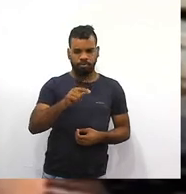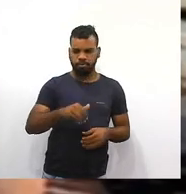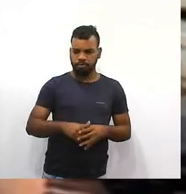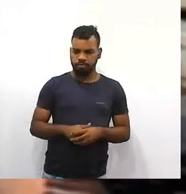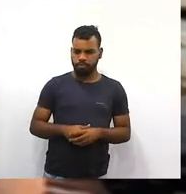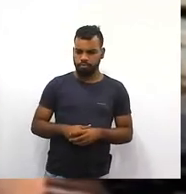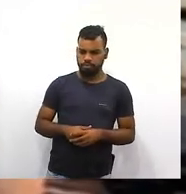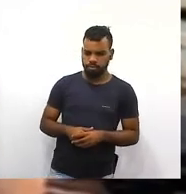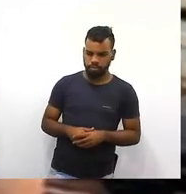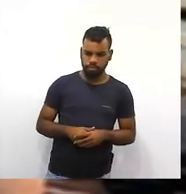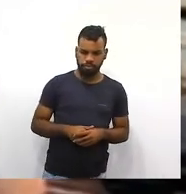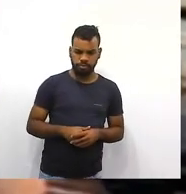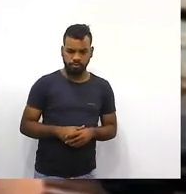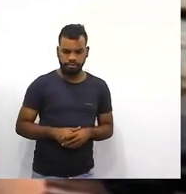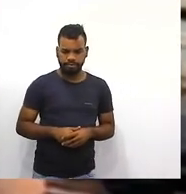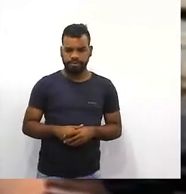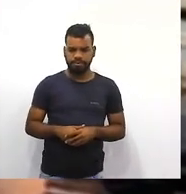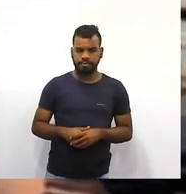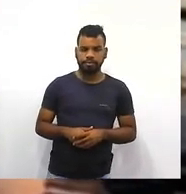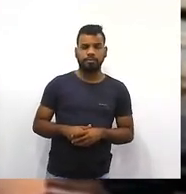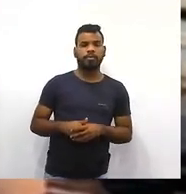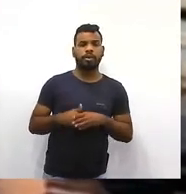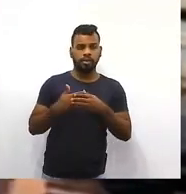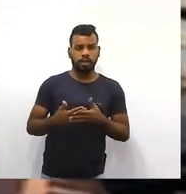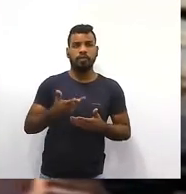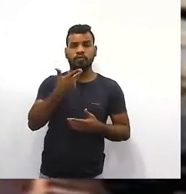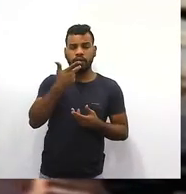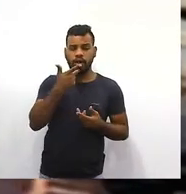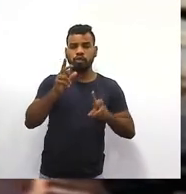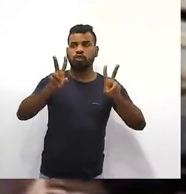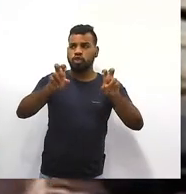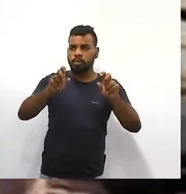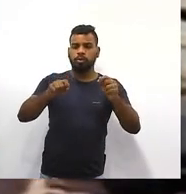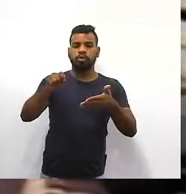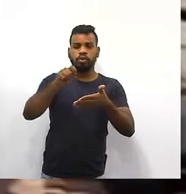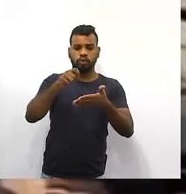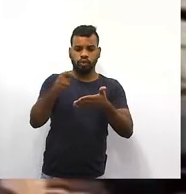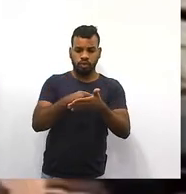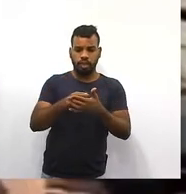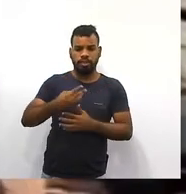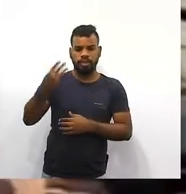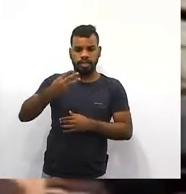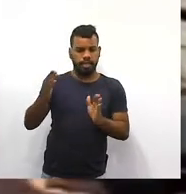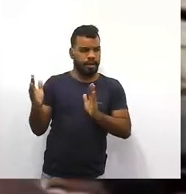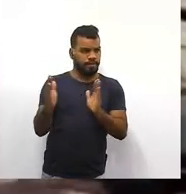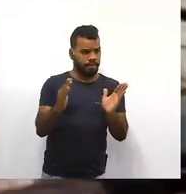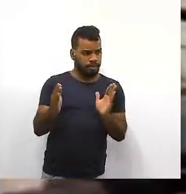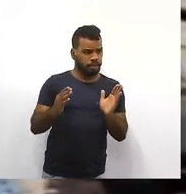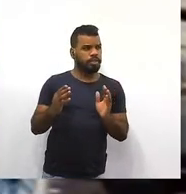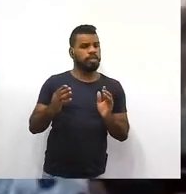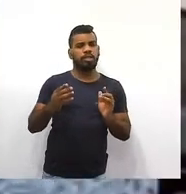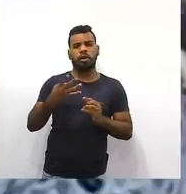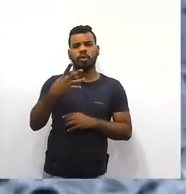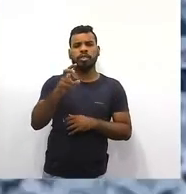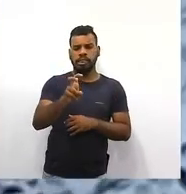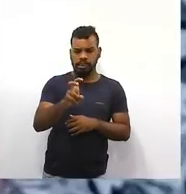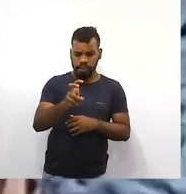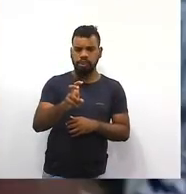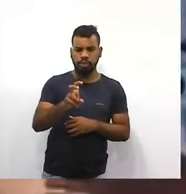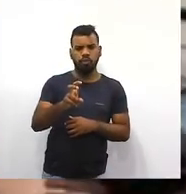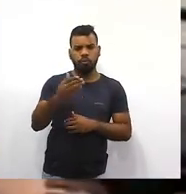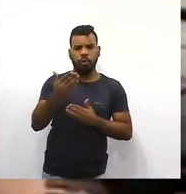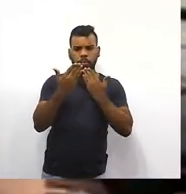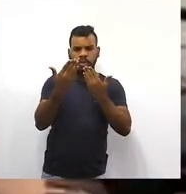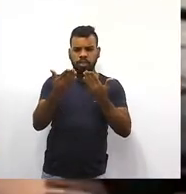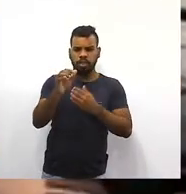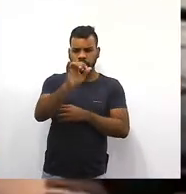estamos falando de um escritor que vai pertencer à terceira fase, à terceira geração do modernismo, a geração de 45. Né? Vou pedir aí